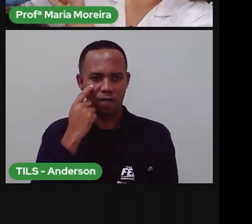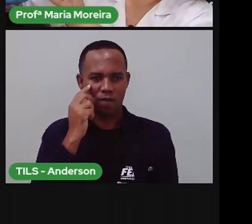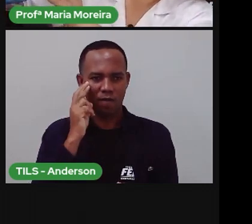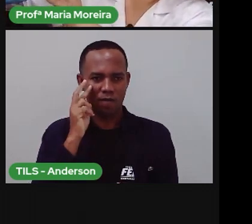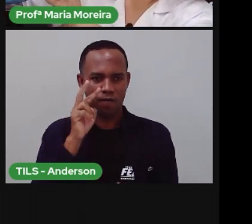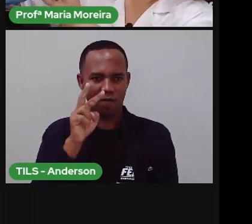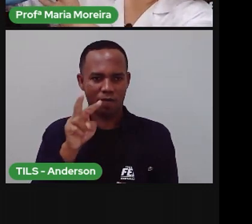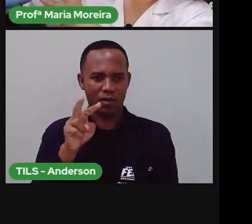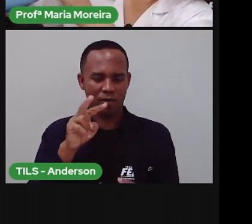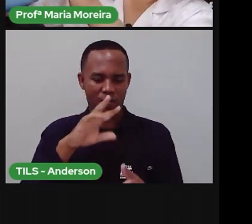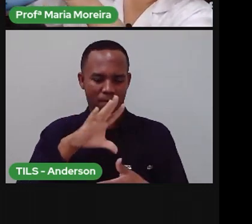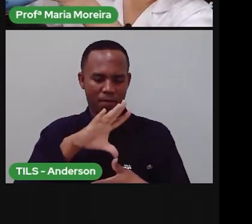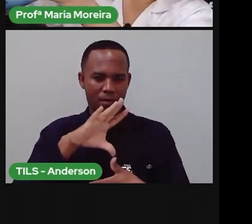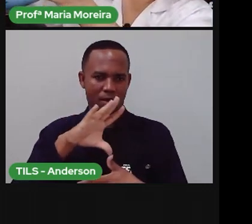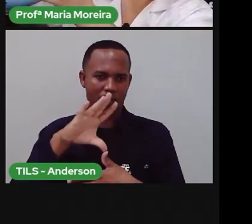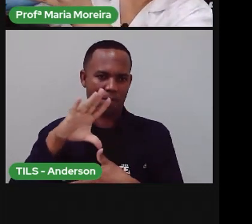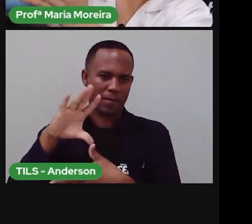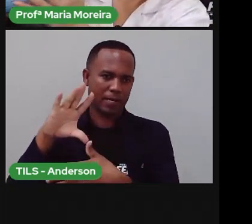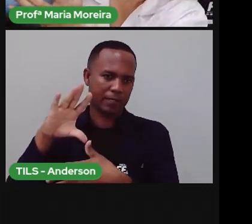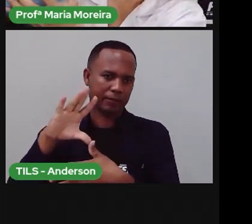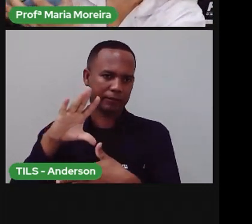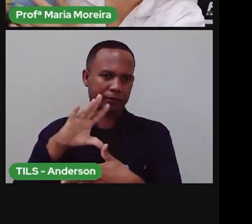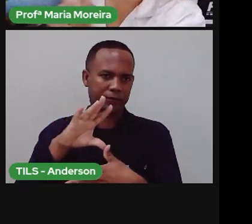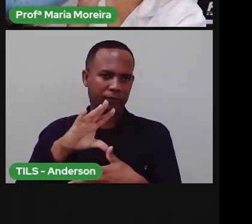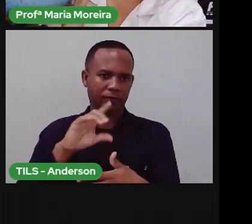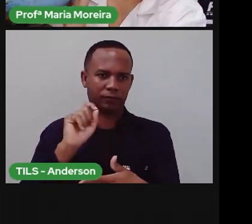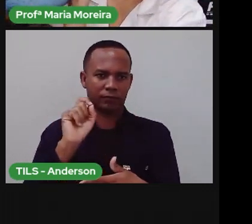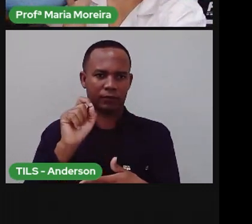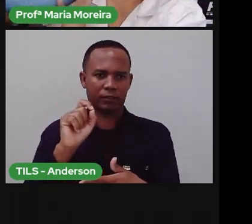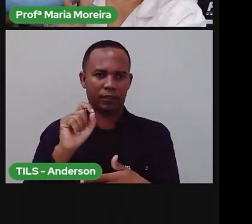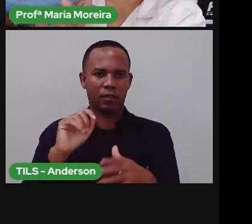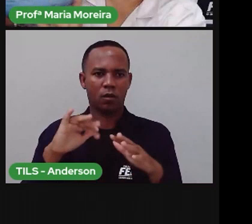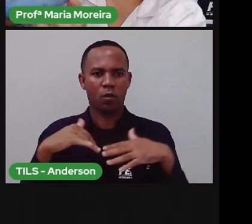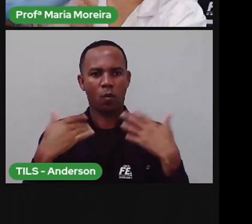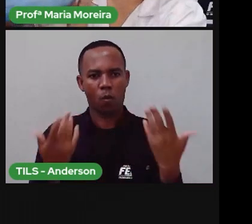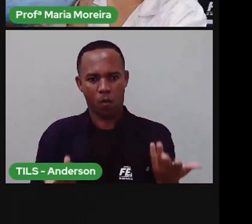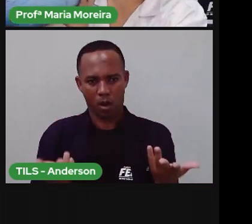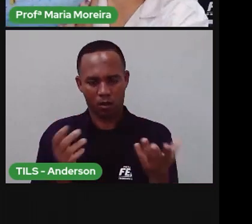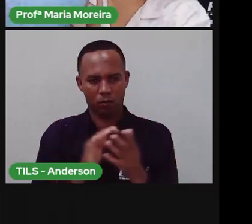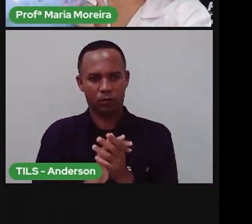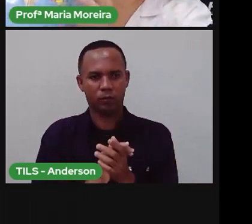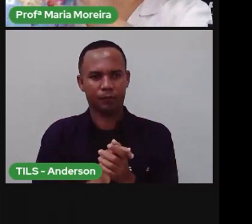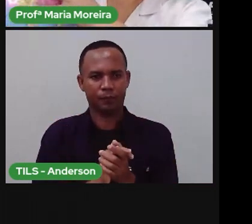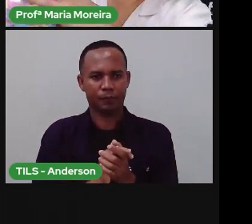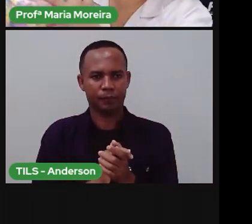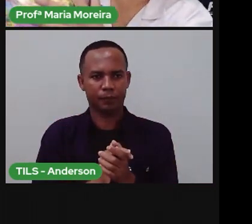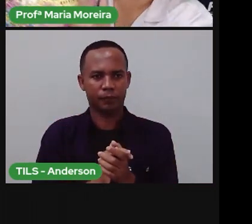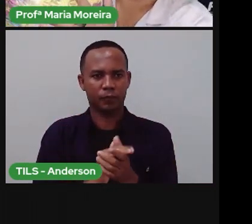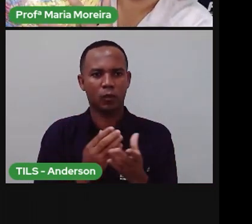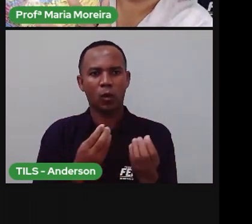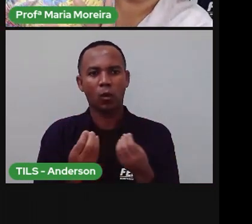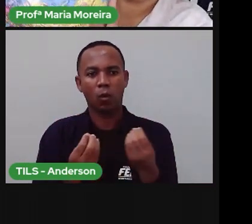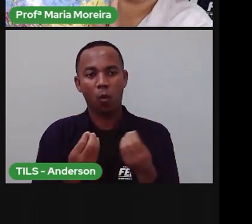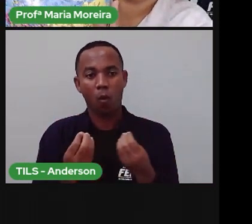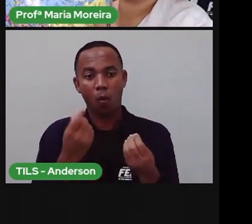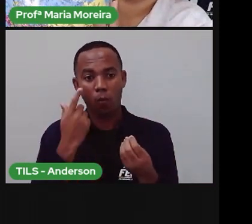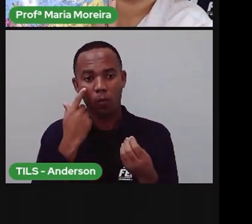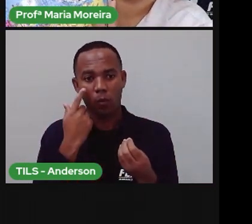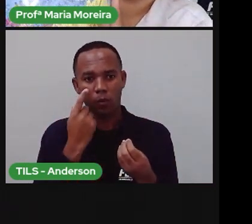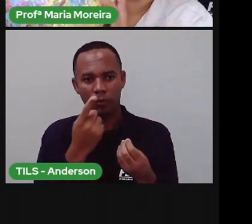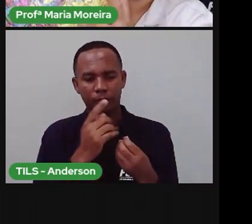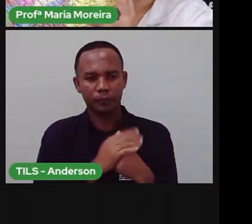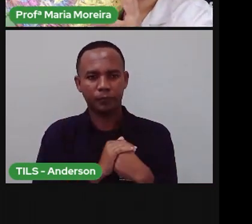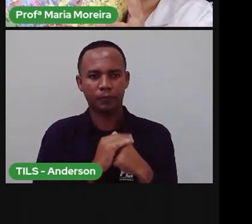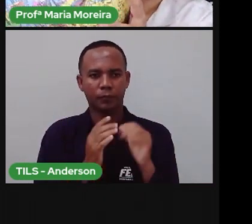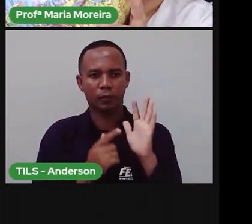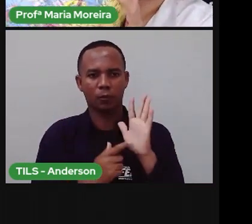de todos eles. E aí a gente tem aqui, ó, o Índico, o Atlântico, o Pacífico e aqui. Lembra que a Pro mostrou isso